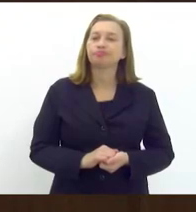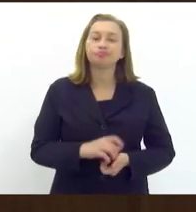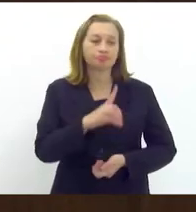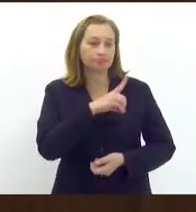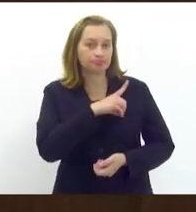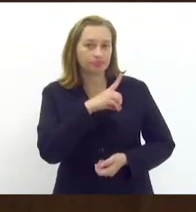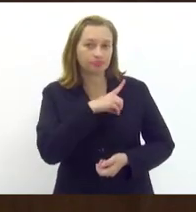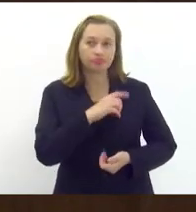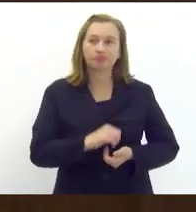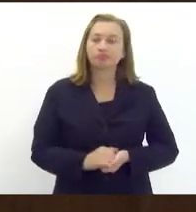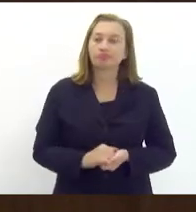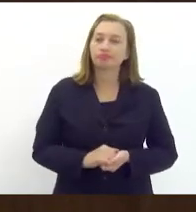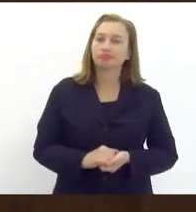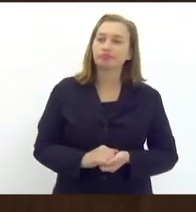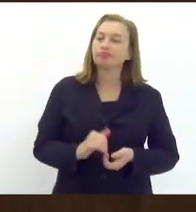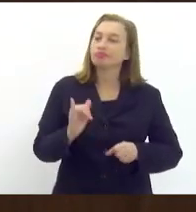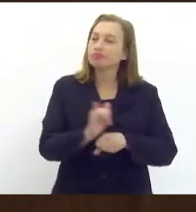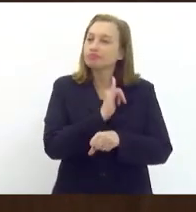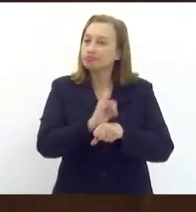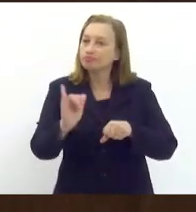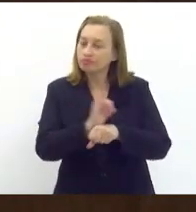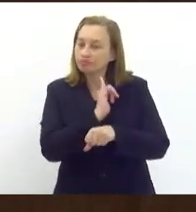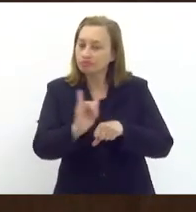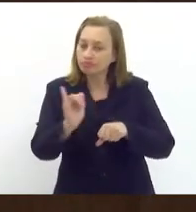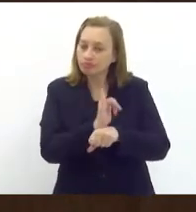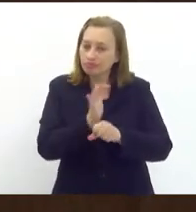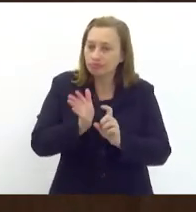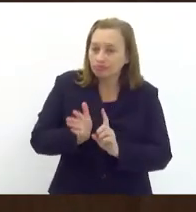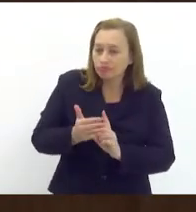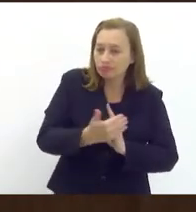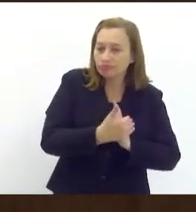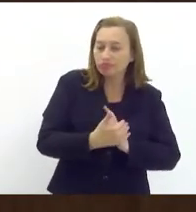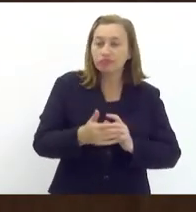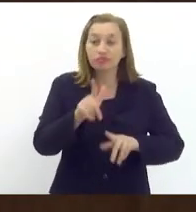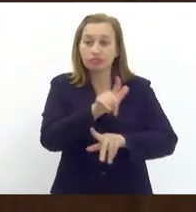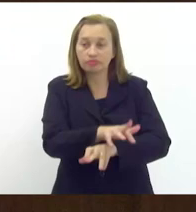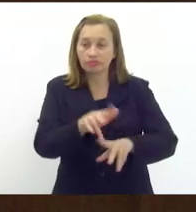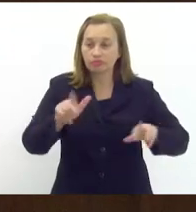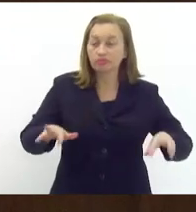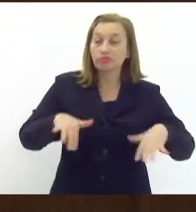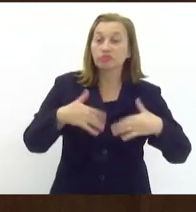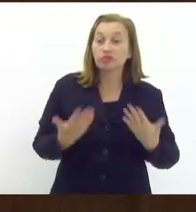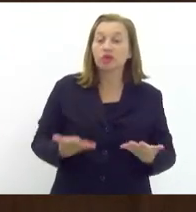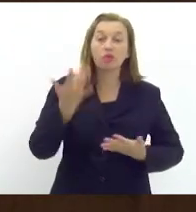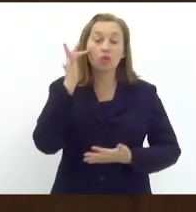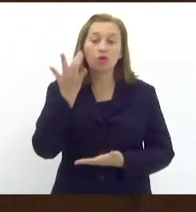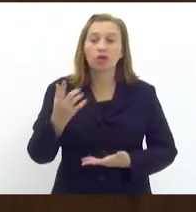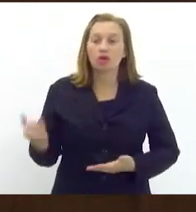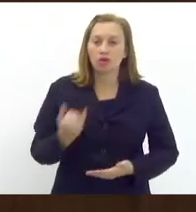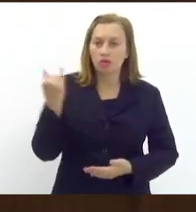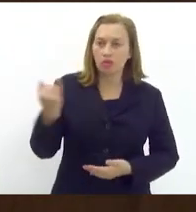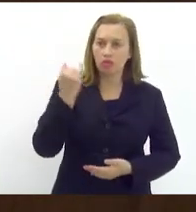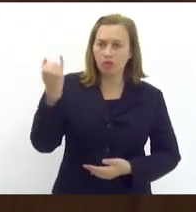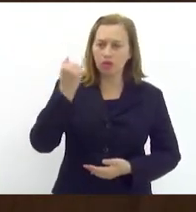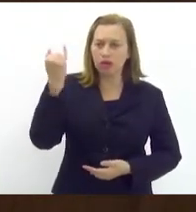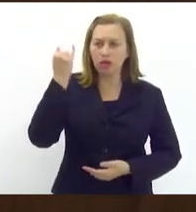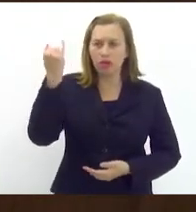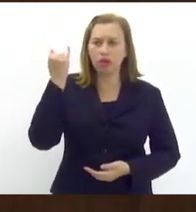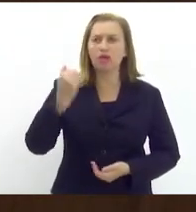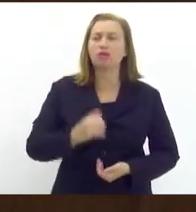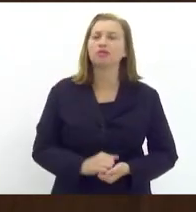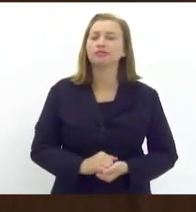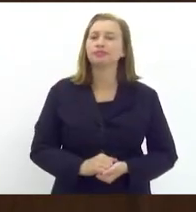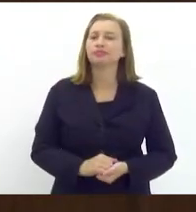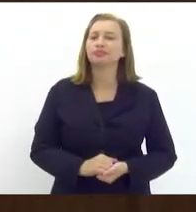tem que tem que ter uma estratégia de acolhimento diferenciado Então acho que é de suma importância e